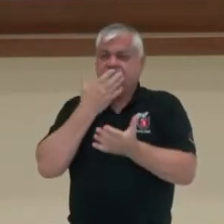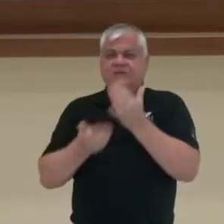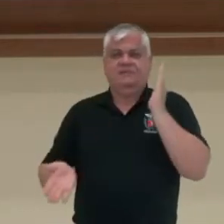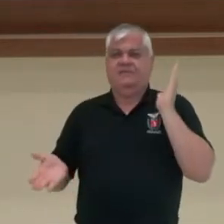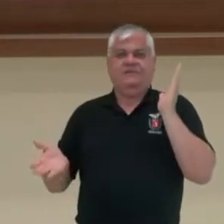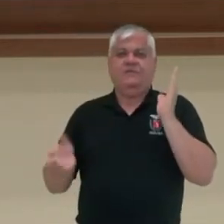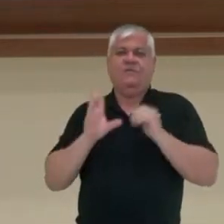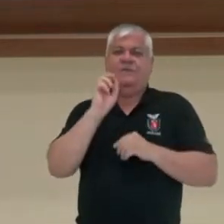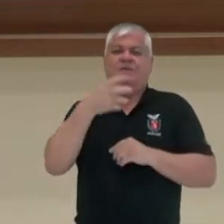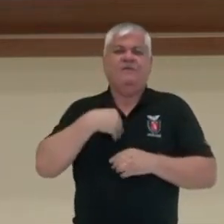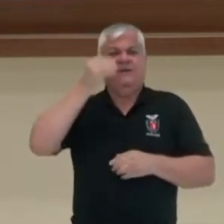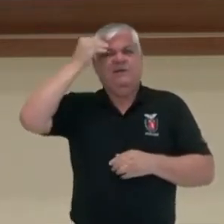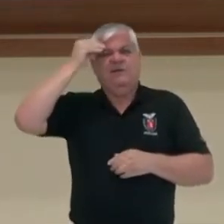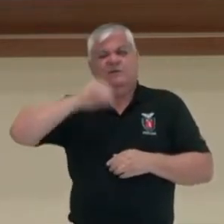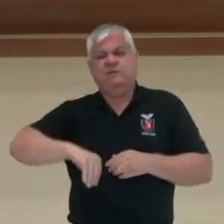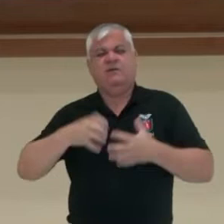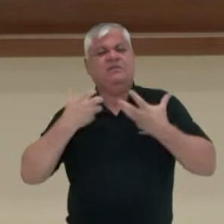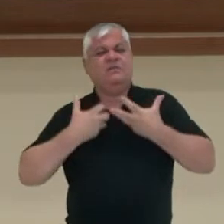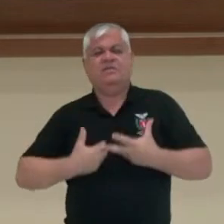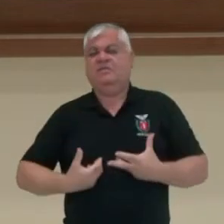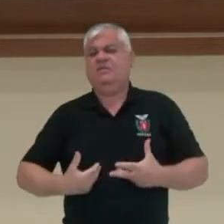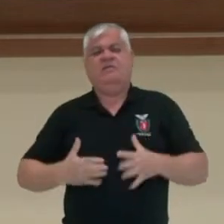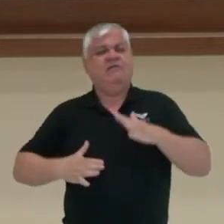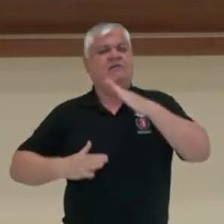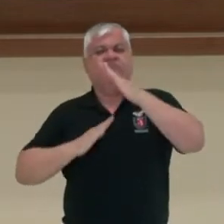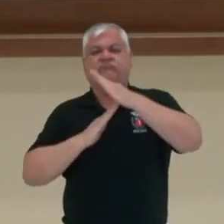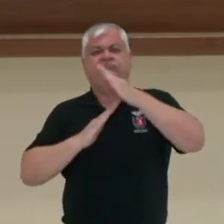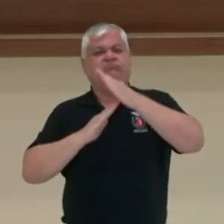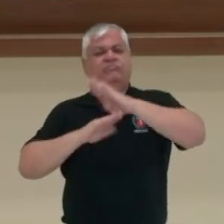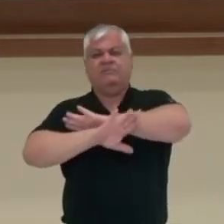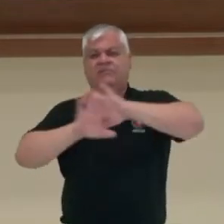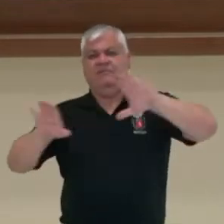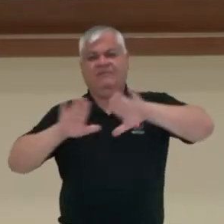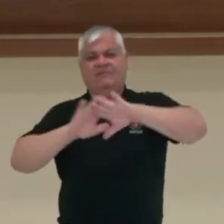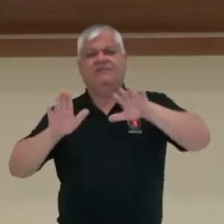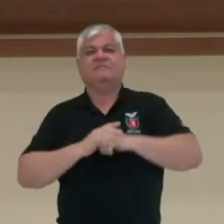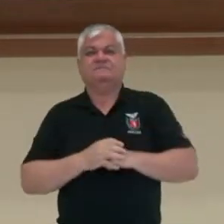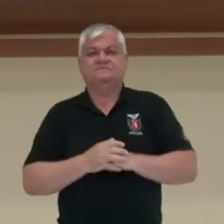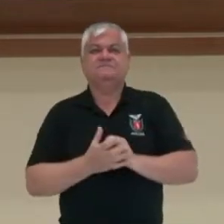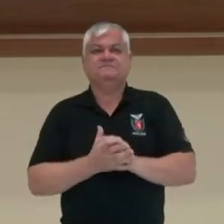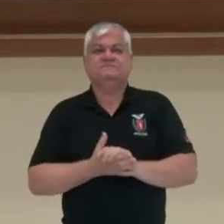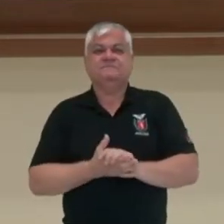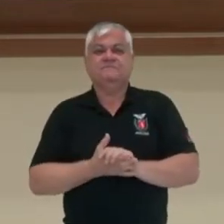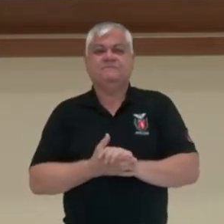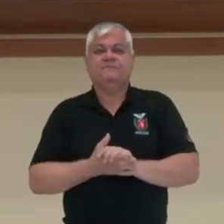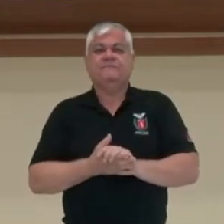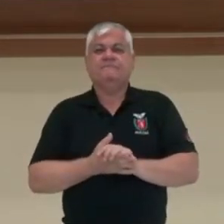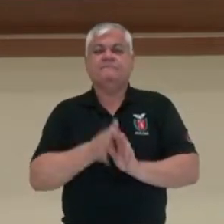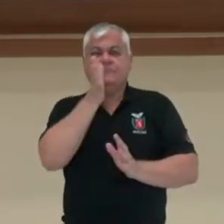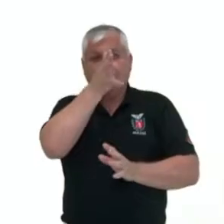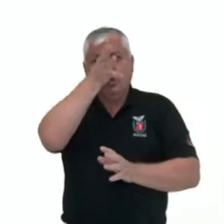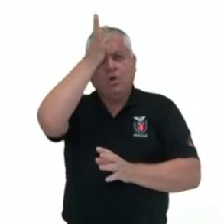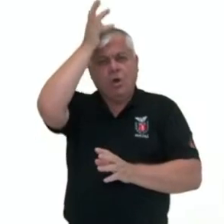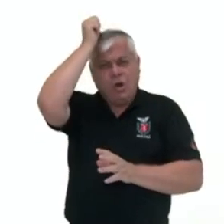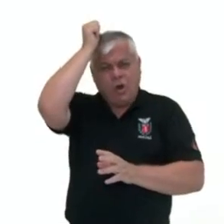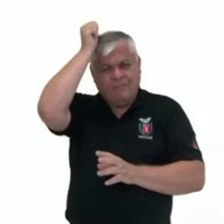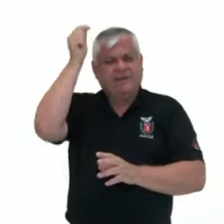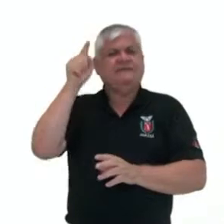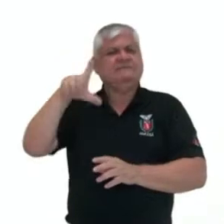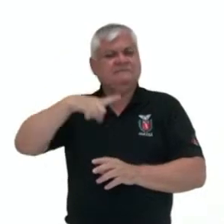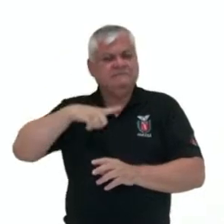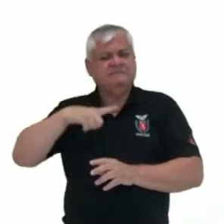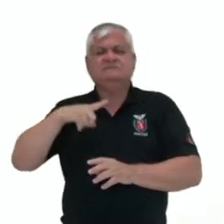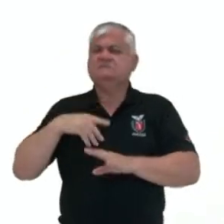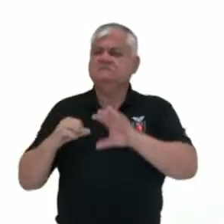quando ele não conseguia mais lutar. Então, as lutas só acabavam nesses momentos. Na Roma Antiga, as lutas de boxe aconteciam